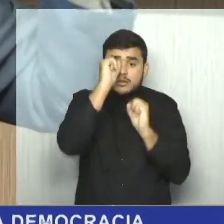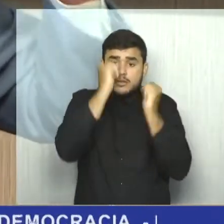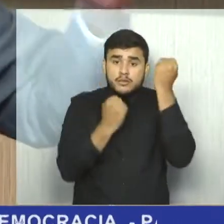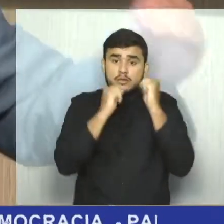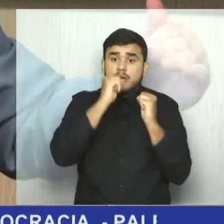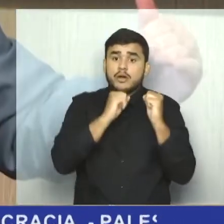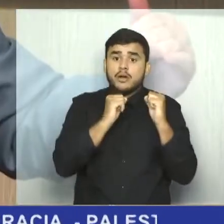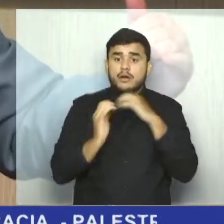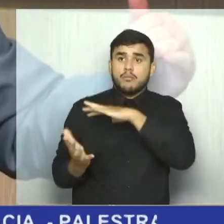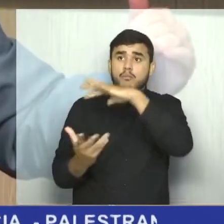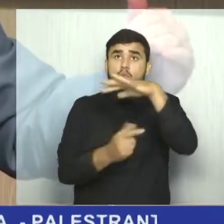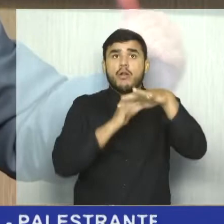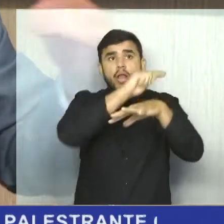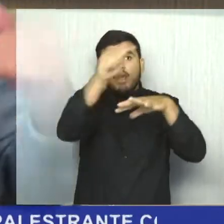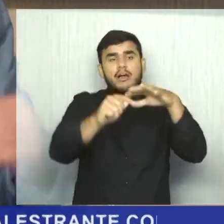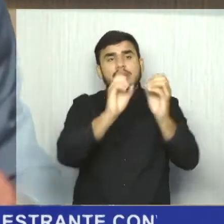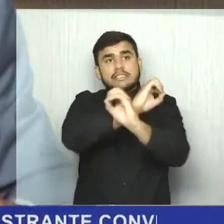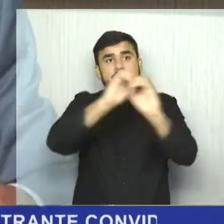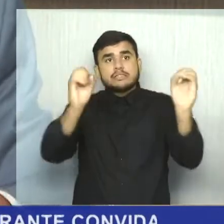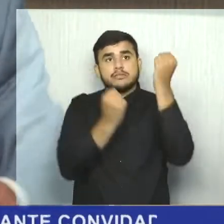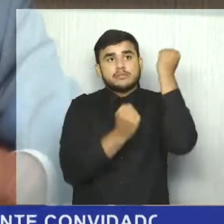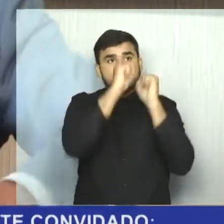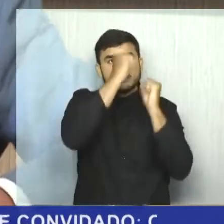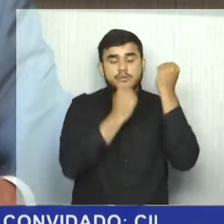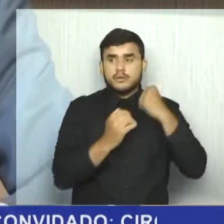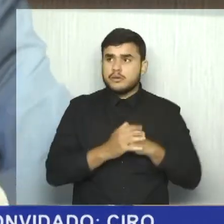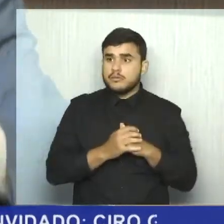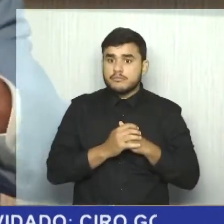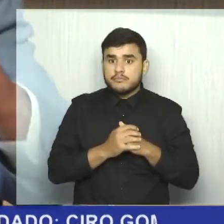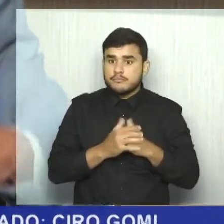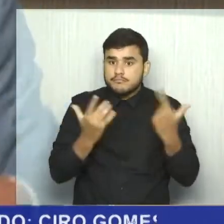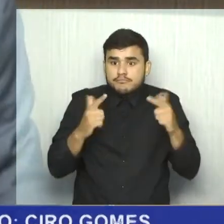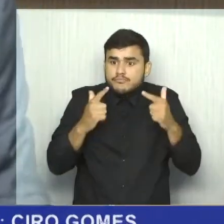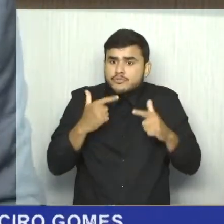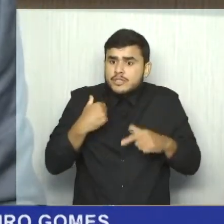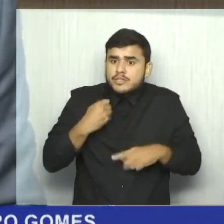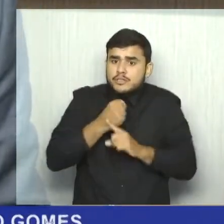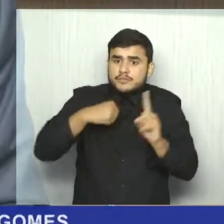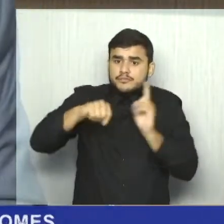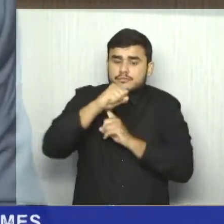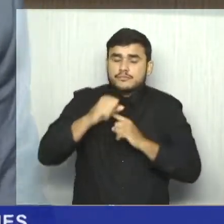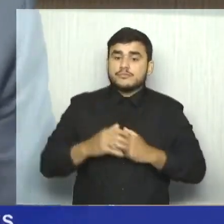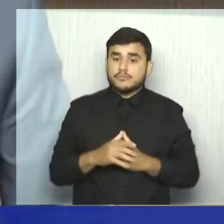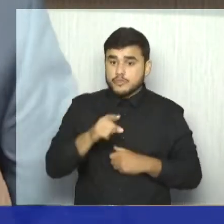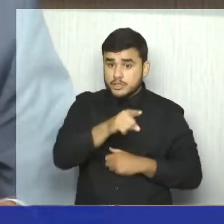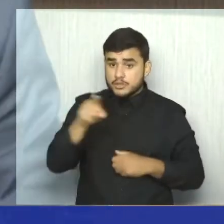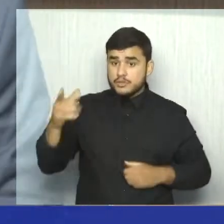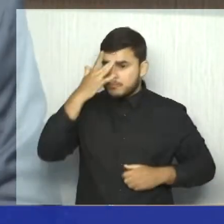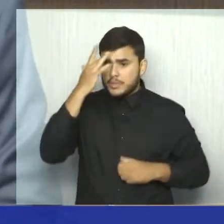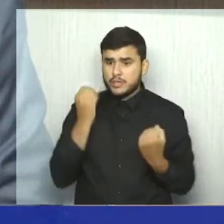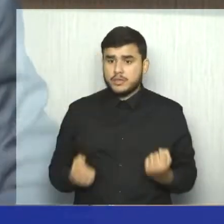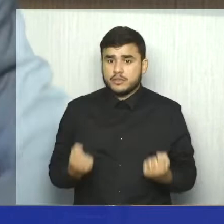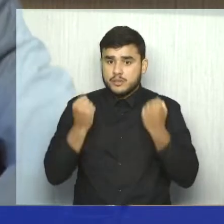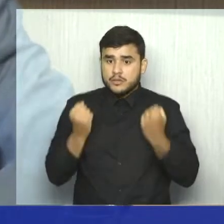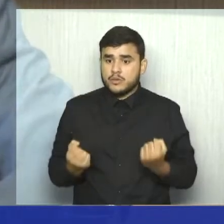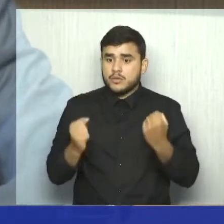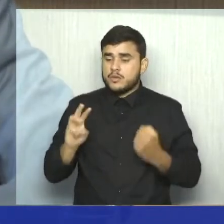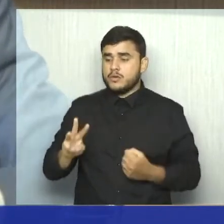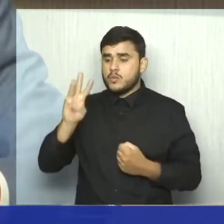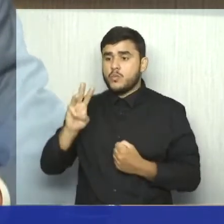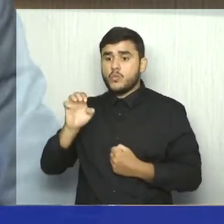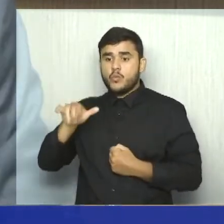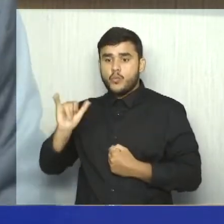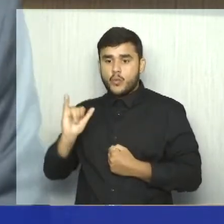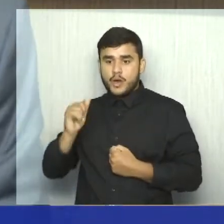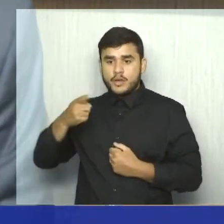do mundo. Aí você diz, não, a turma da bombadinha aí, tal, que vai comprar whey, não é que chama whey? Esse negócio